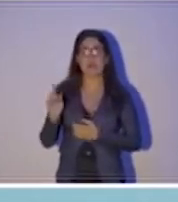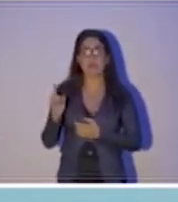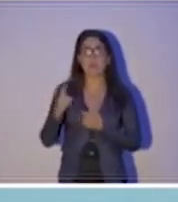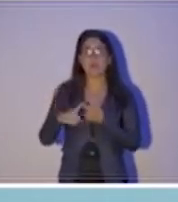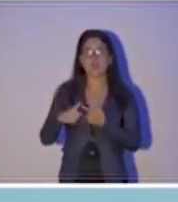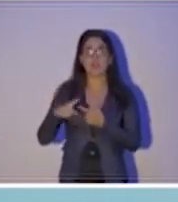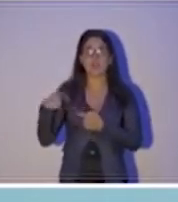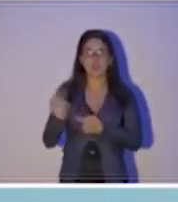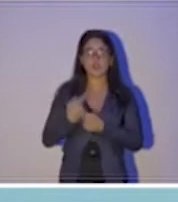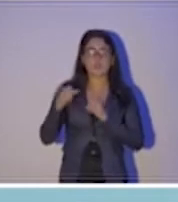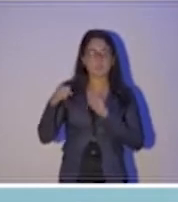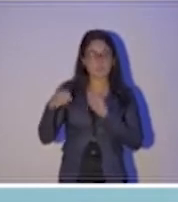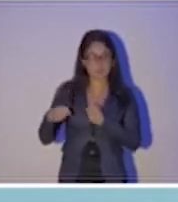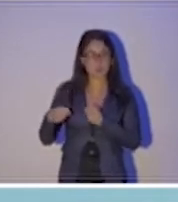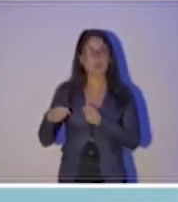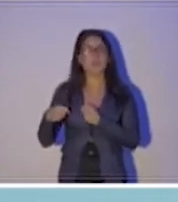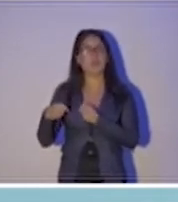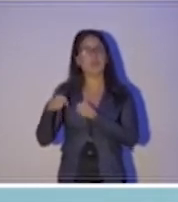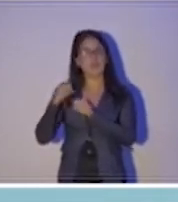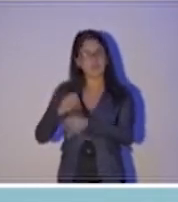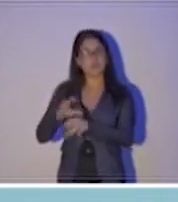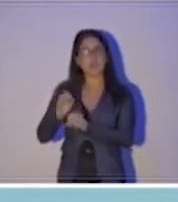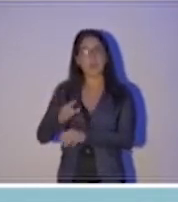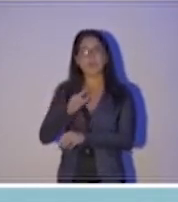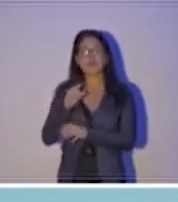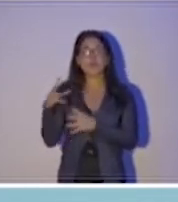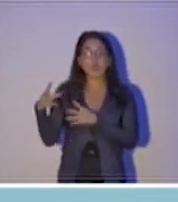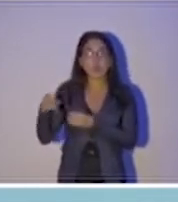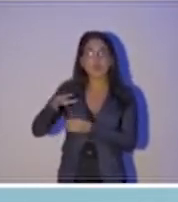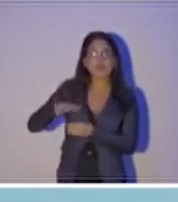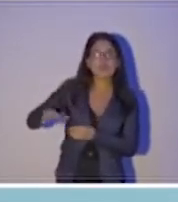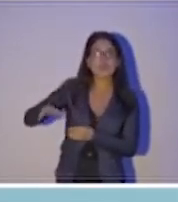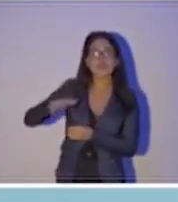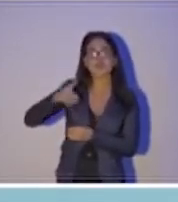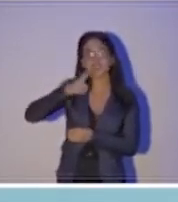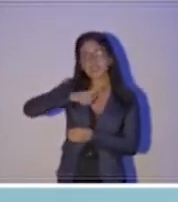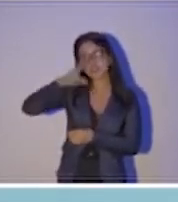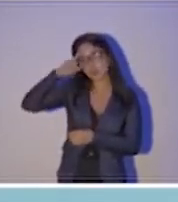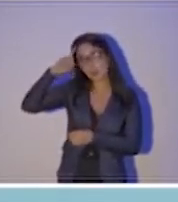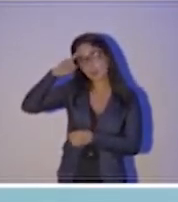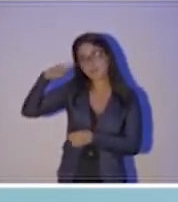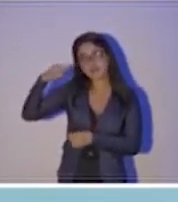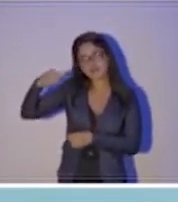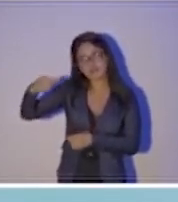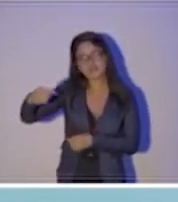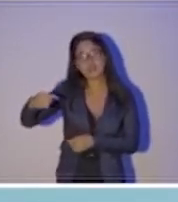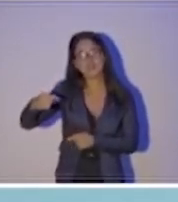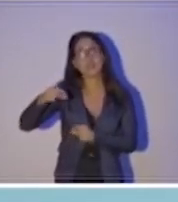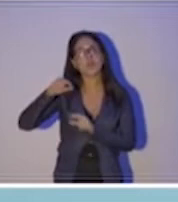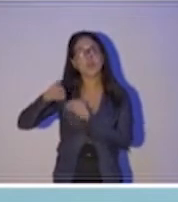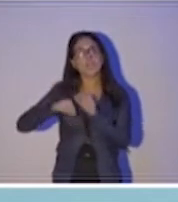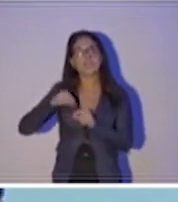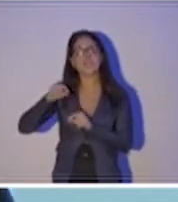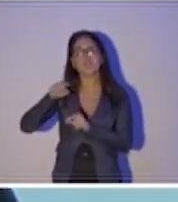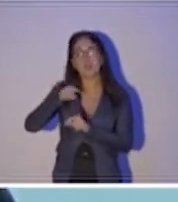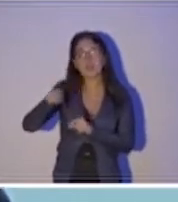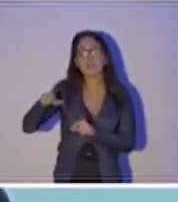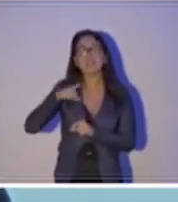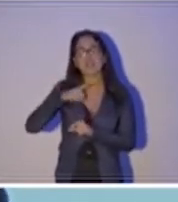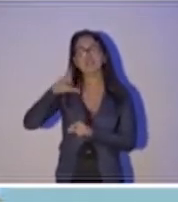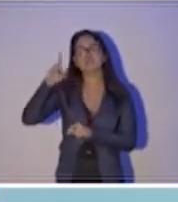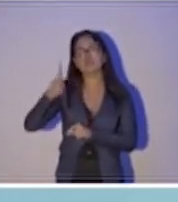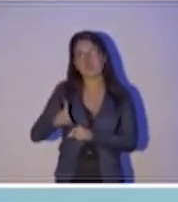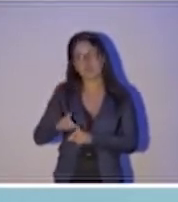gente luta, todos nós, para que vocês tenham todos os dias, nada mais é do que a educação a que vocês têm direito.